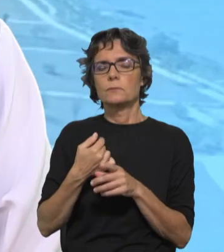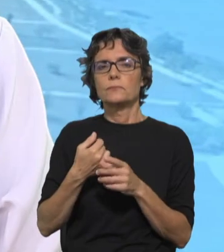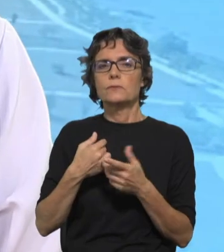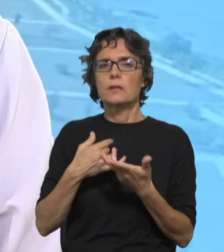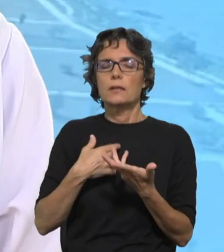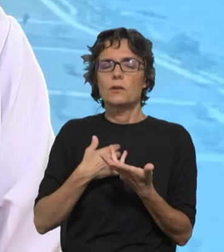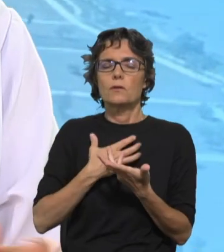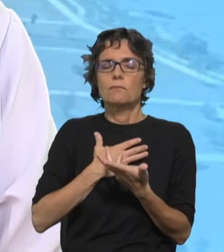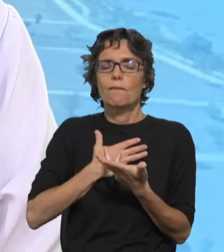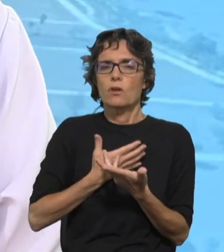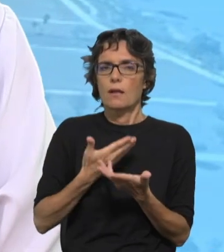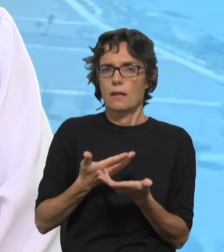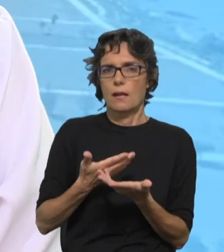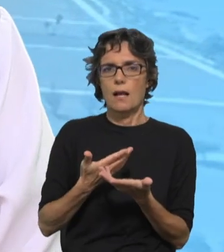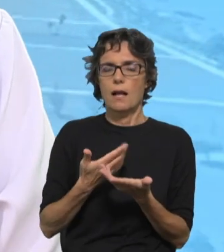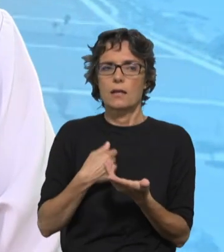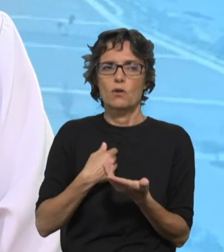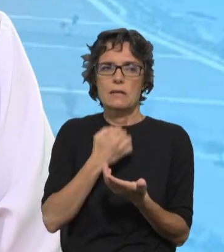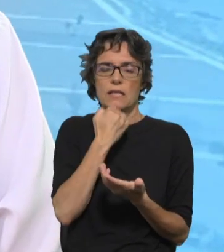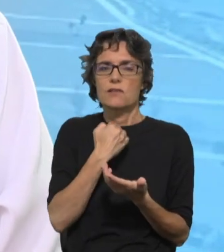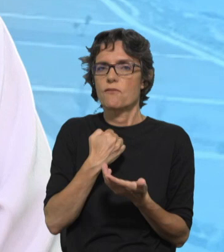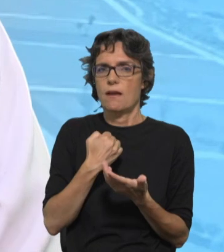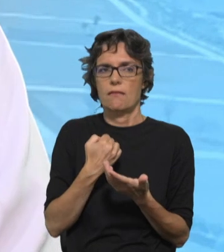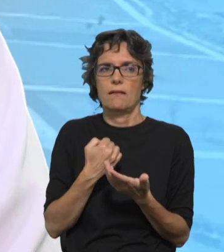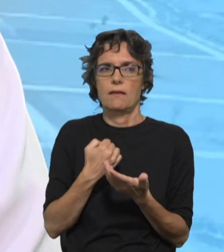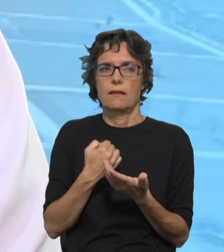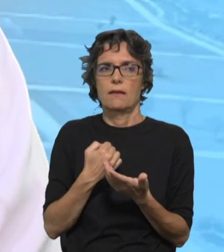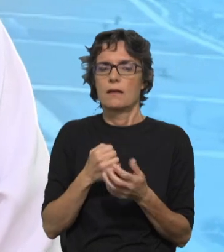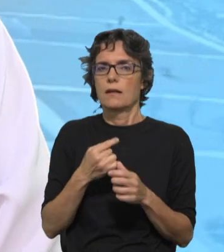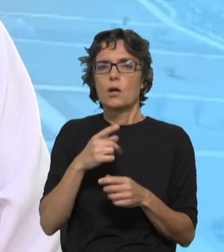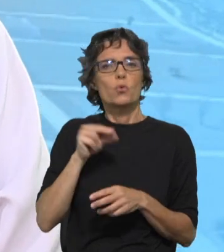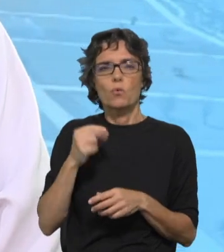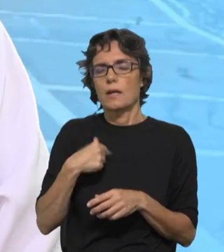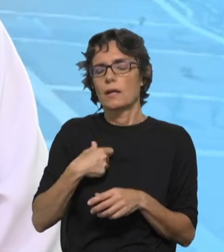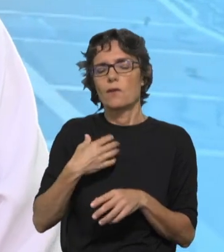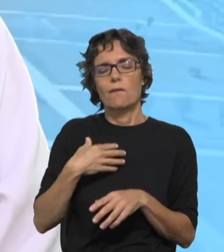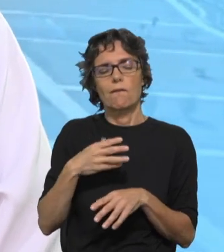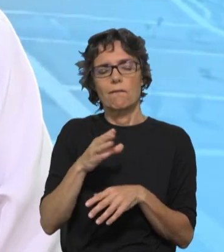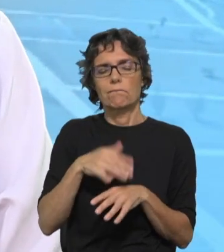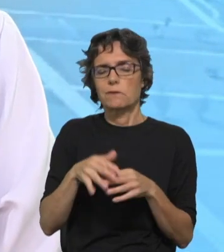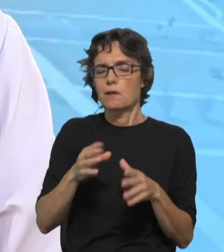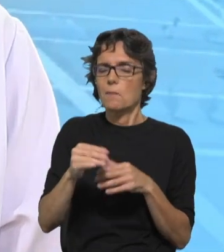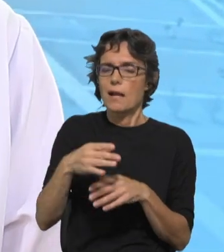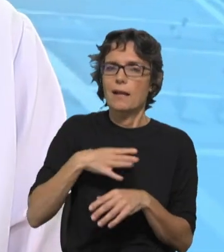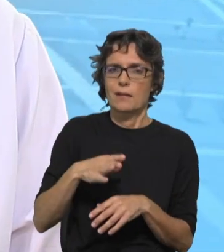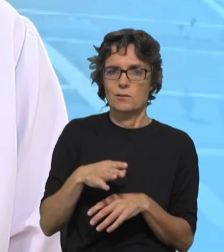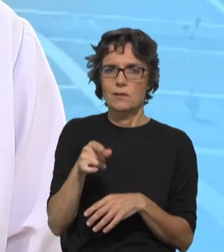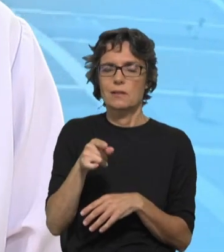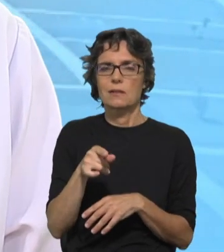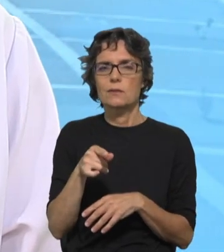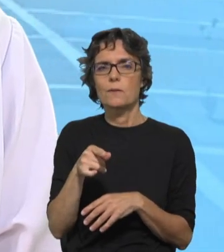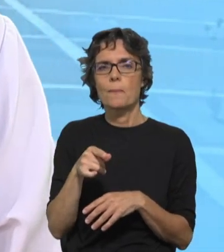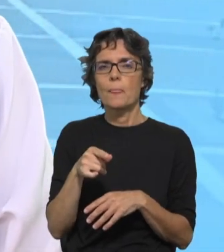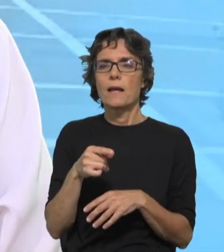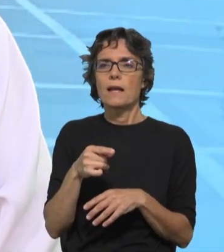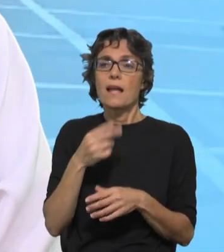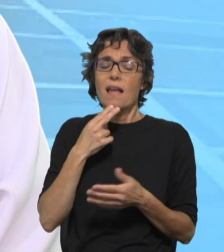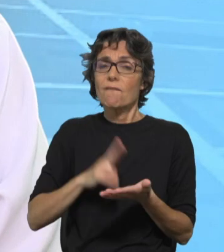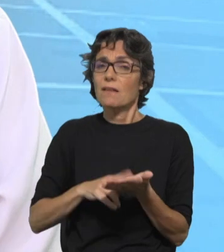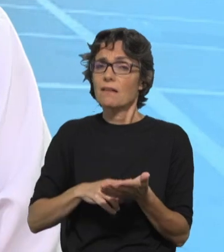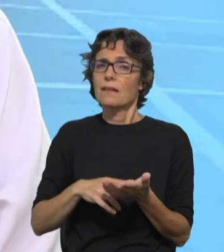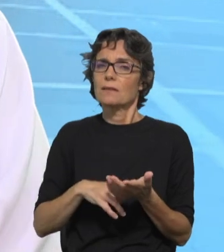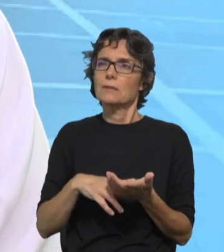que é a geração mais nova, ajudar a crescer, ajudar a educar e educar ela própria. Portanto, eu também